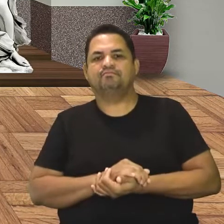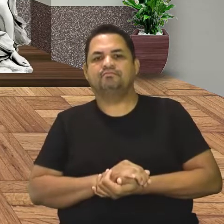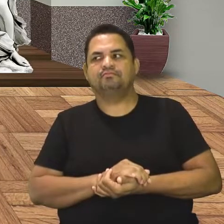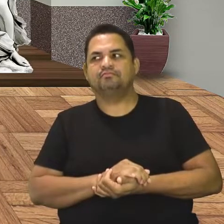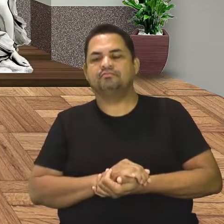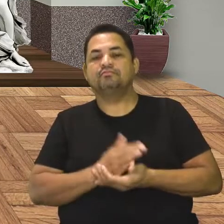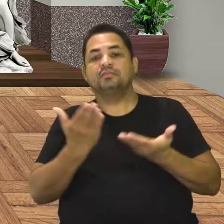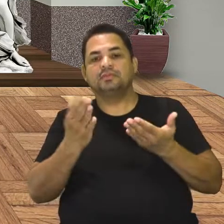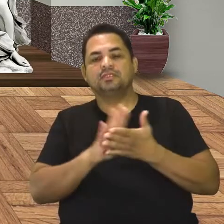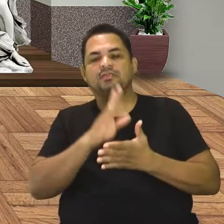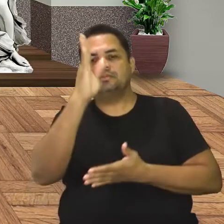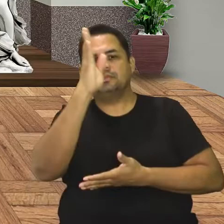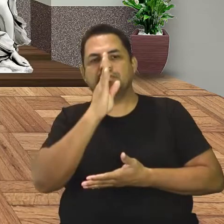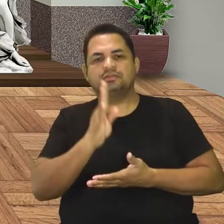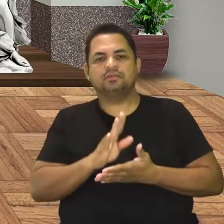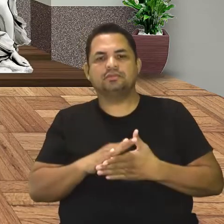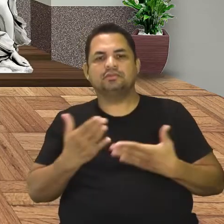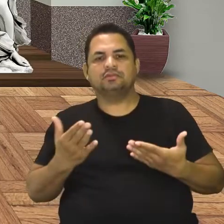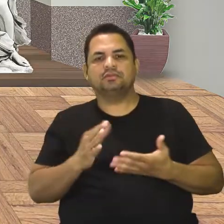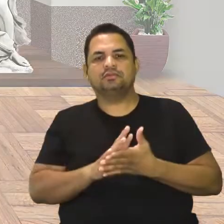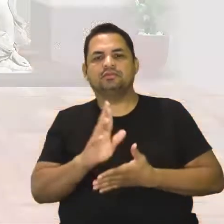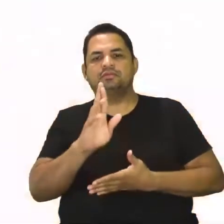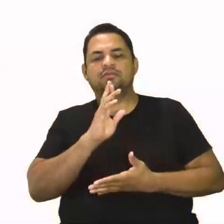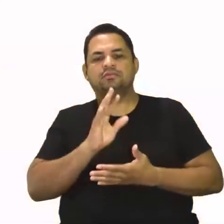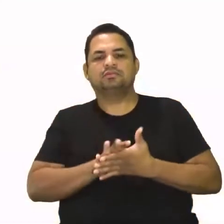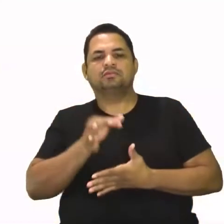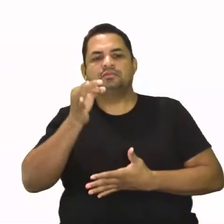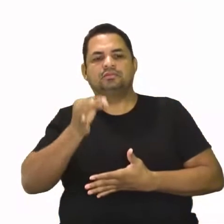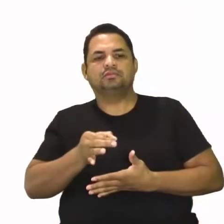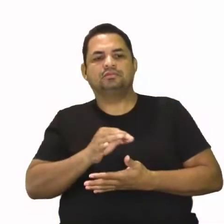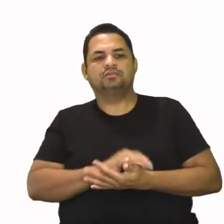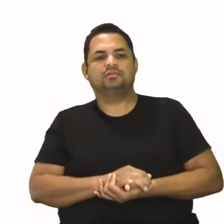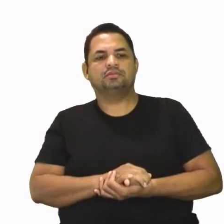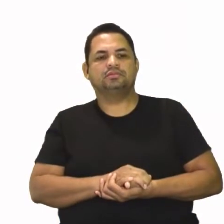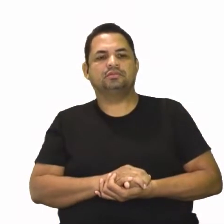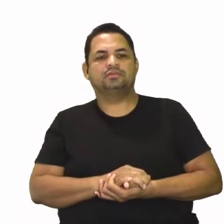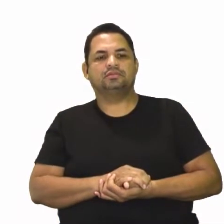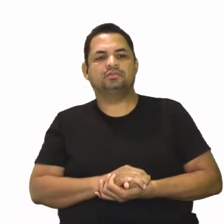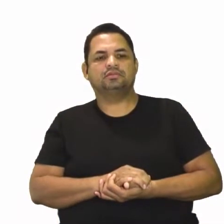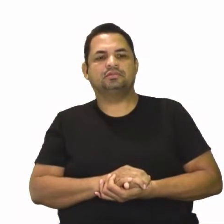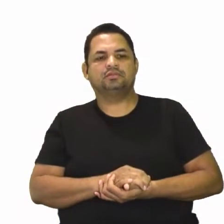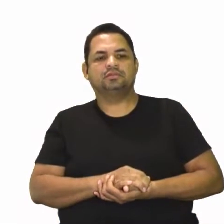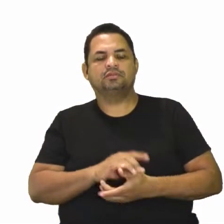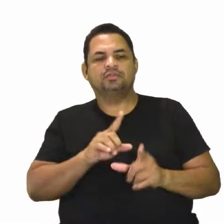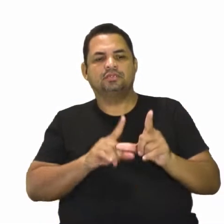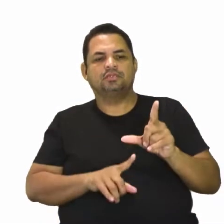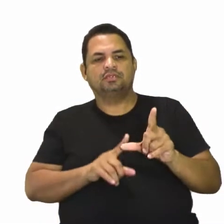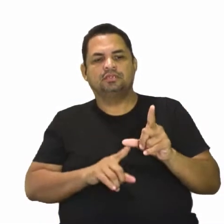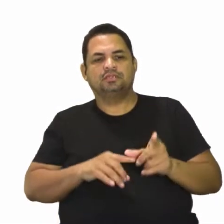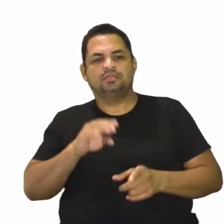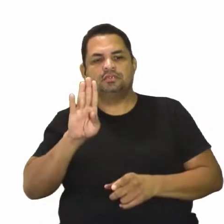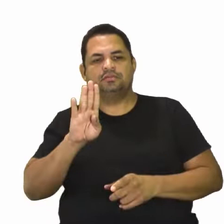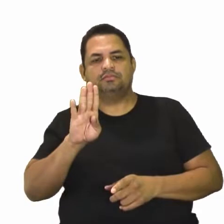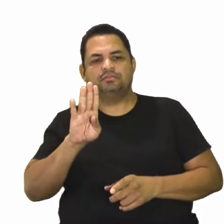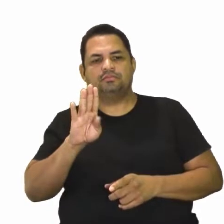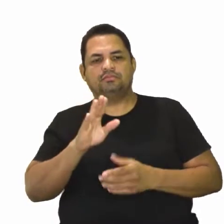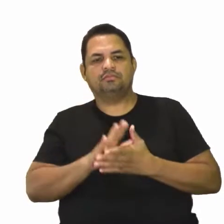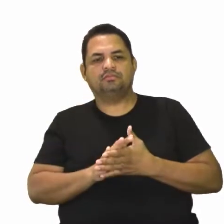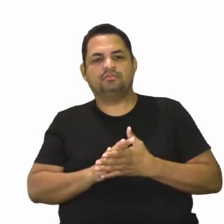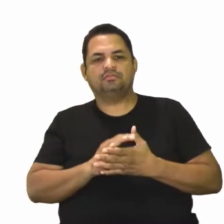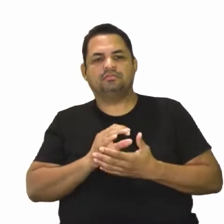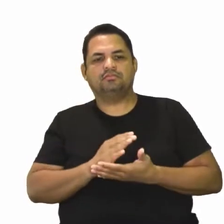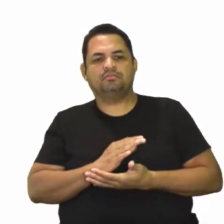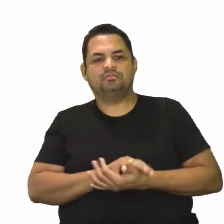assim está o Brasil. Então a resposta correta dessa daí é justamente a letra B. O